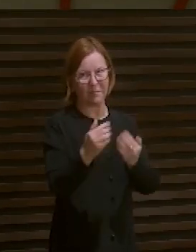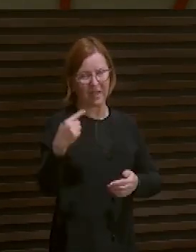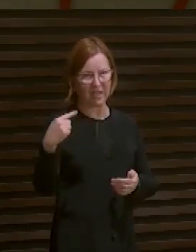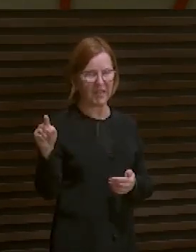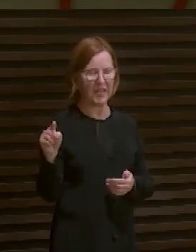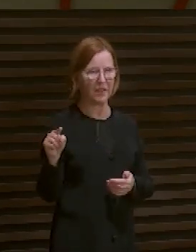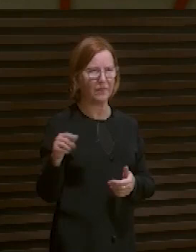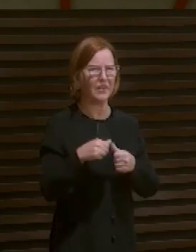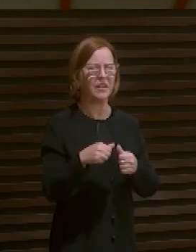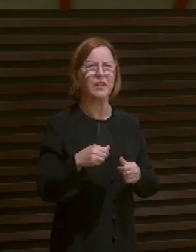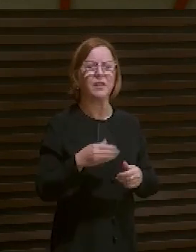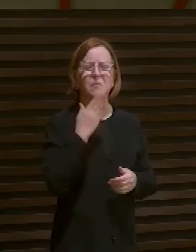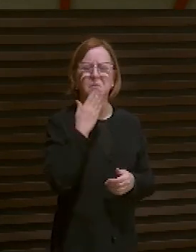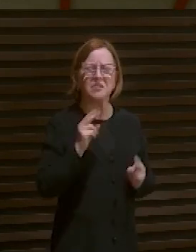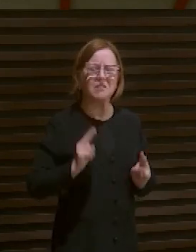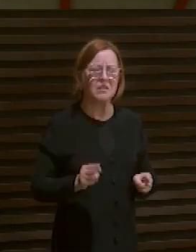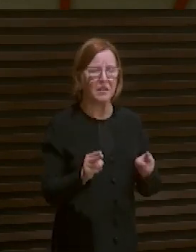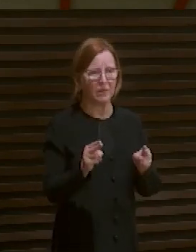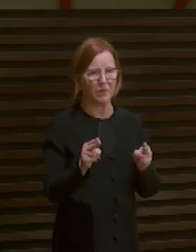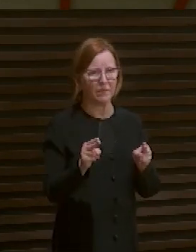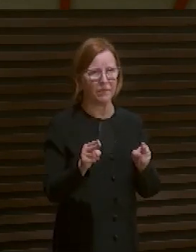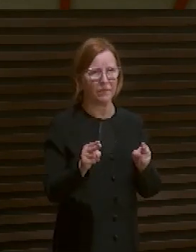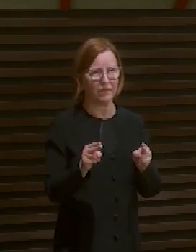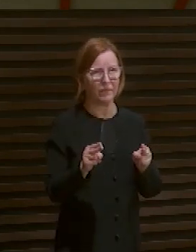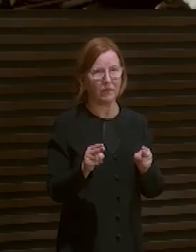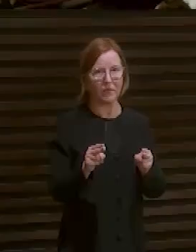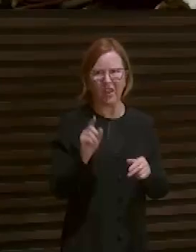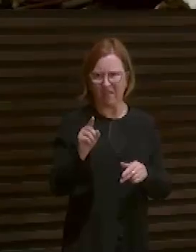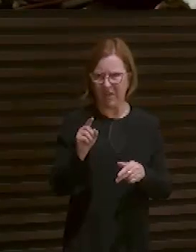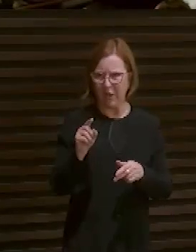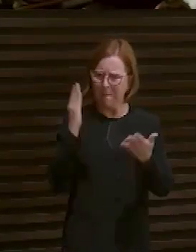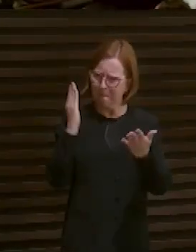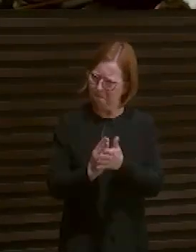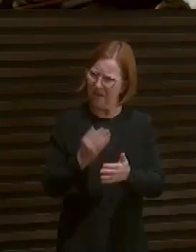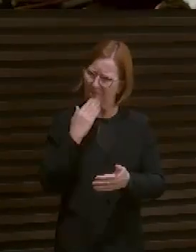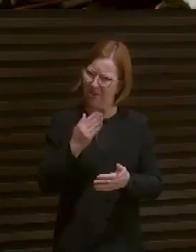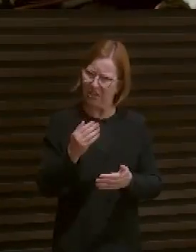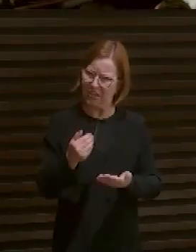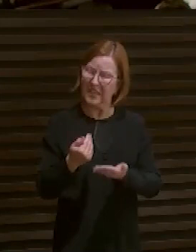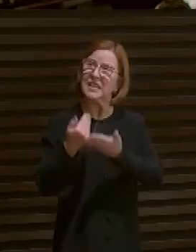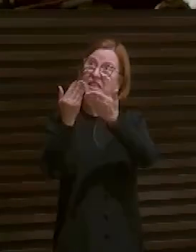ela ficava pedindo sempre. Eu digo, você vai parar de pedir e vai entregar.